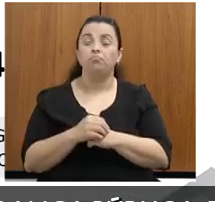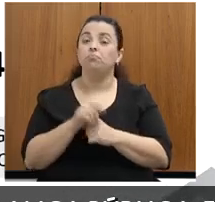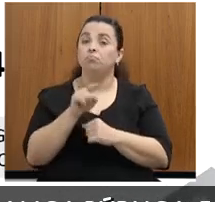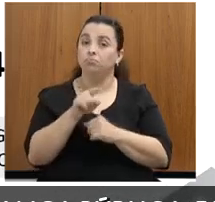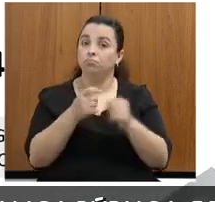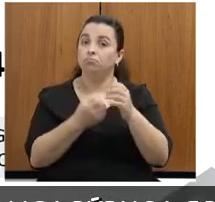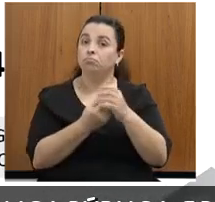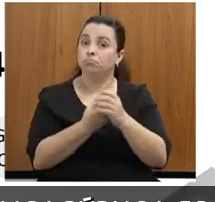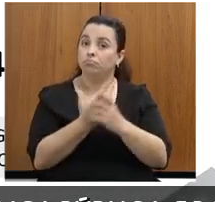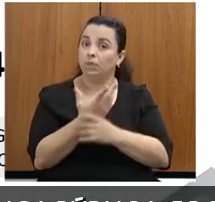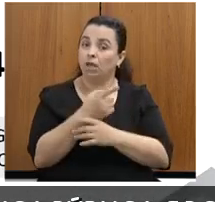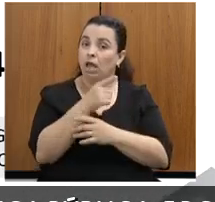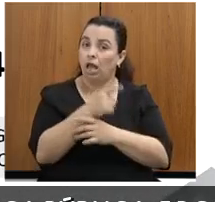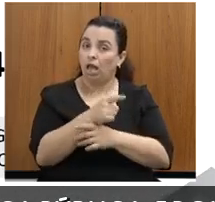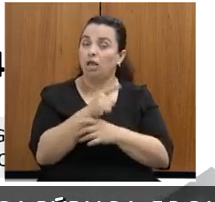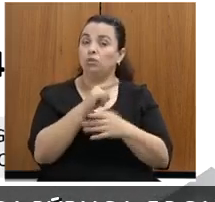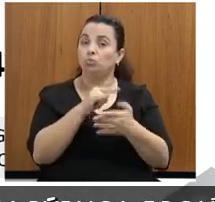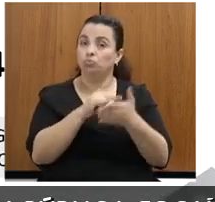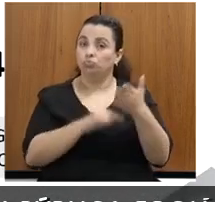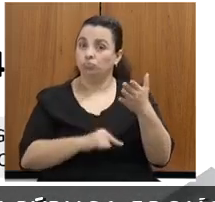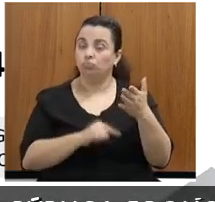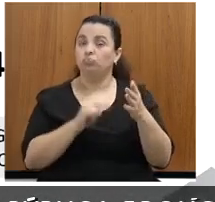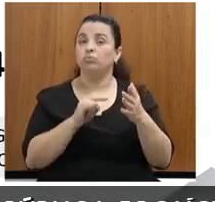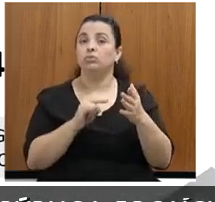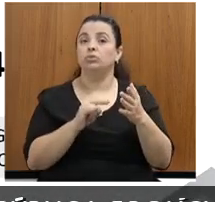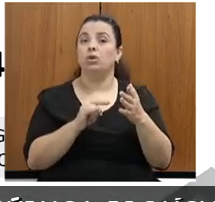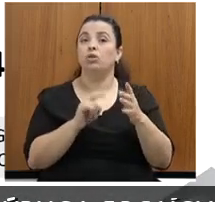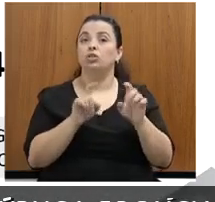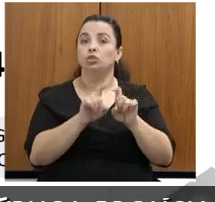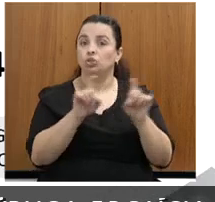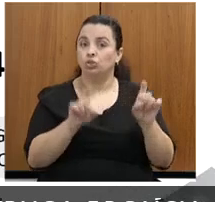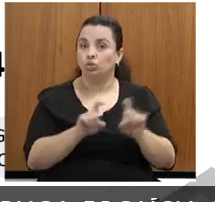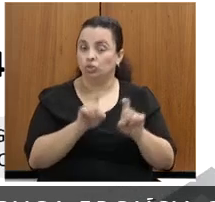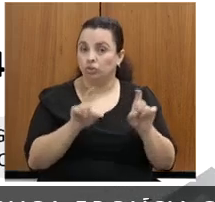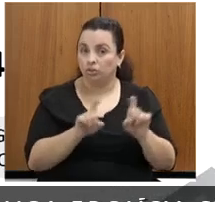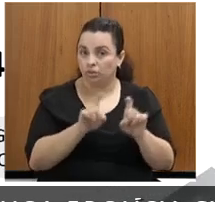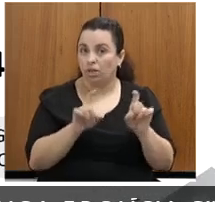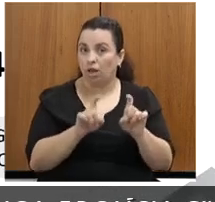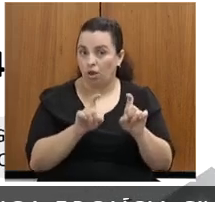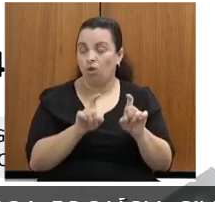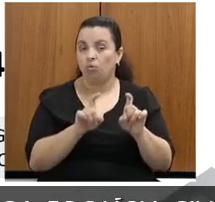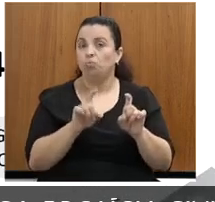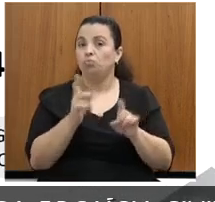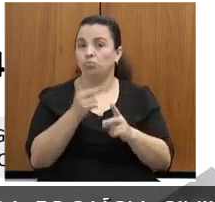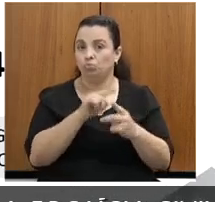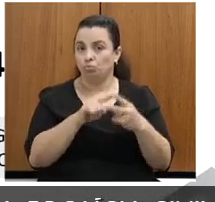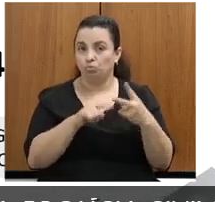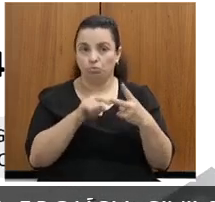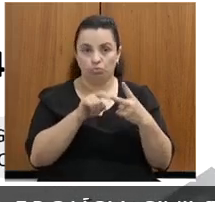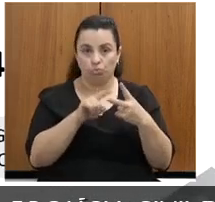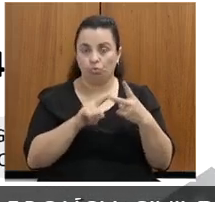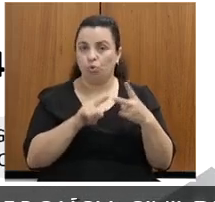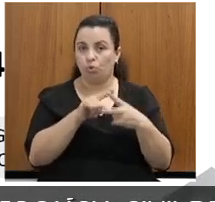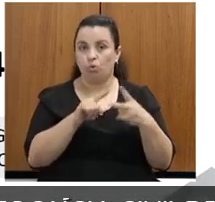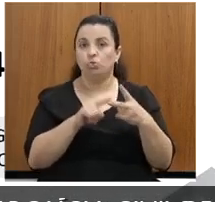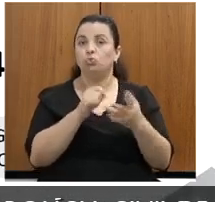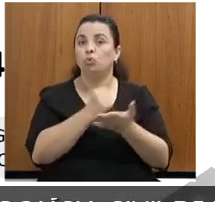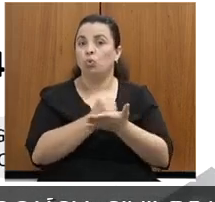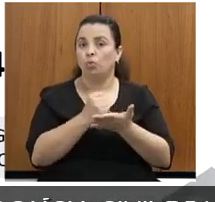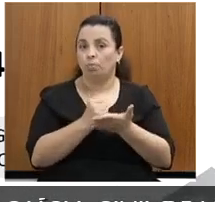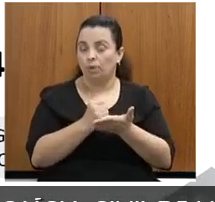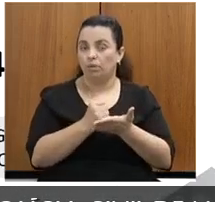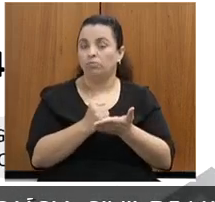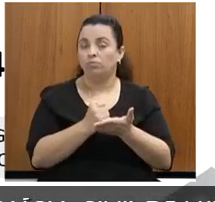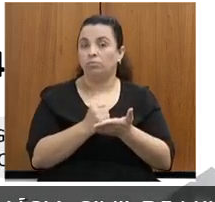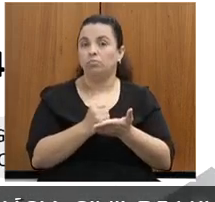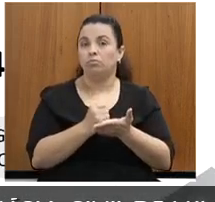com a implantação em Minas Gerais do formato digital do cr-v do CRLV houve a